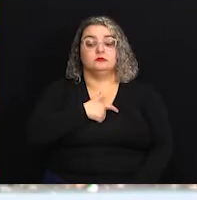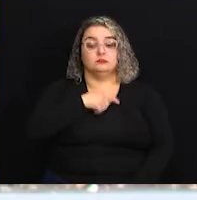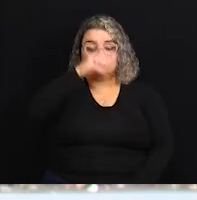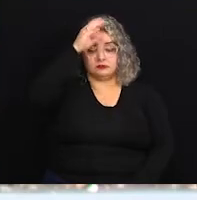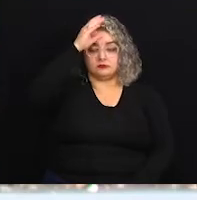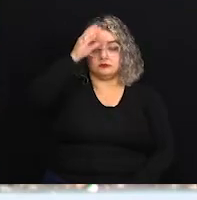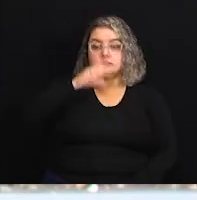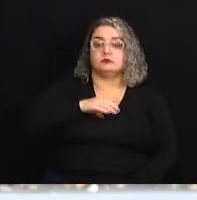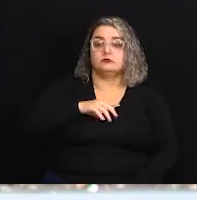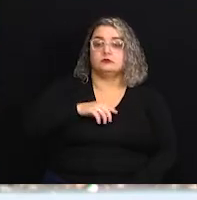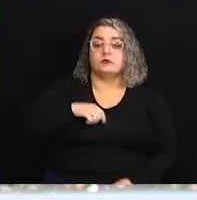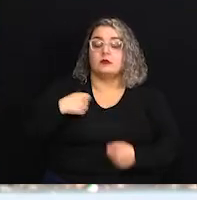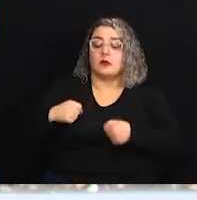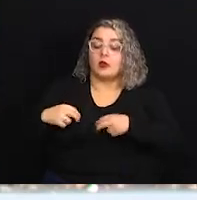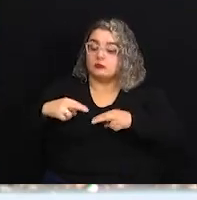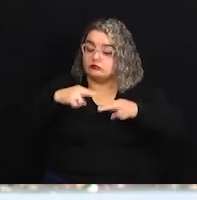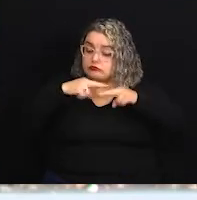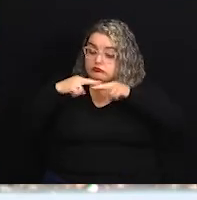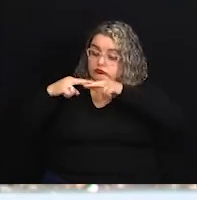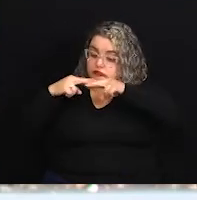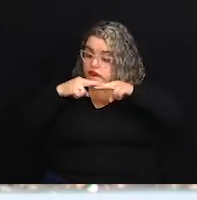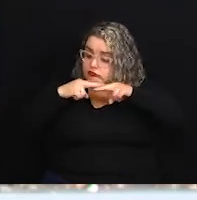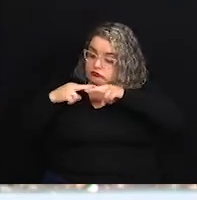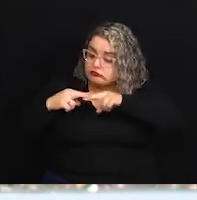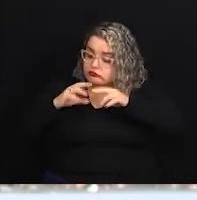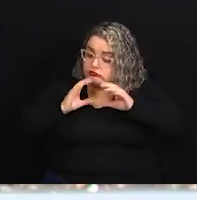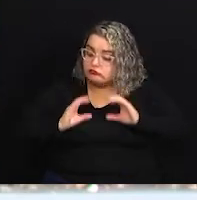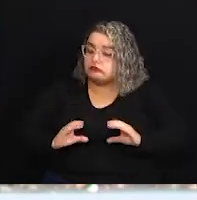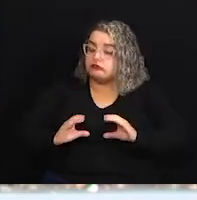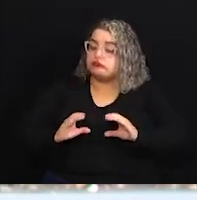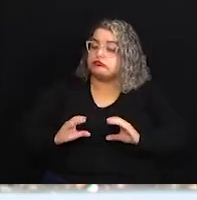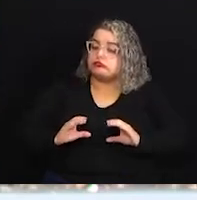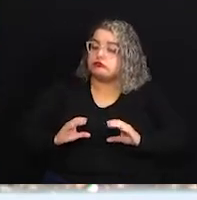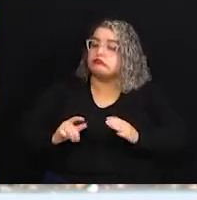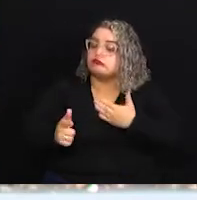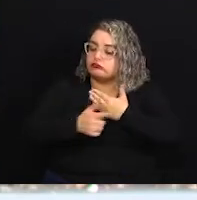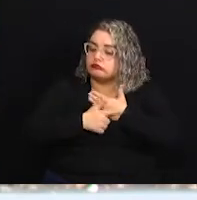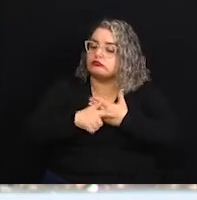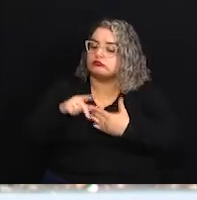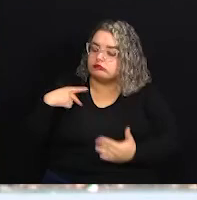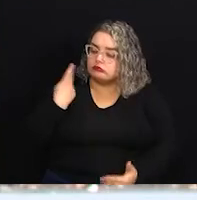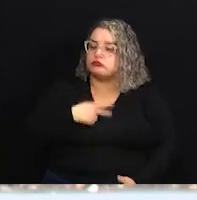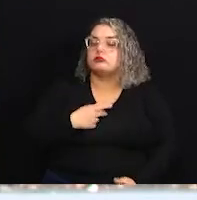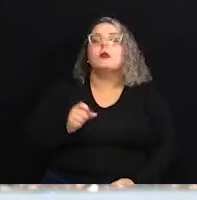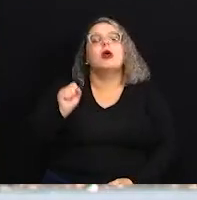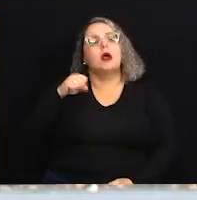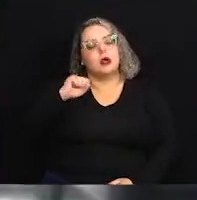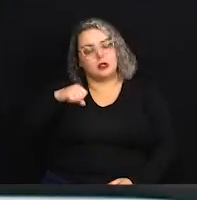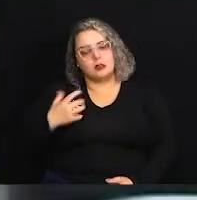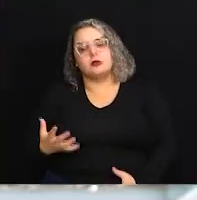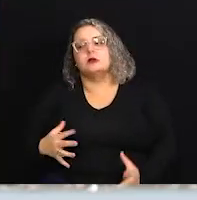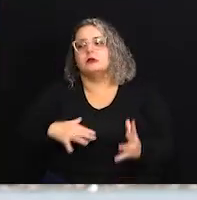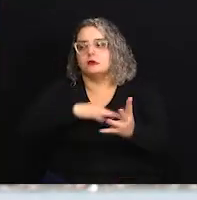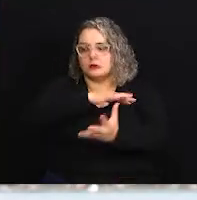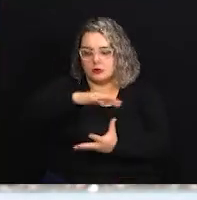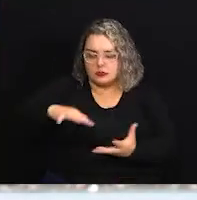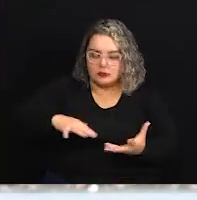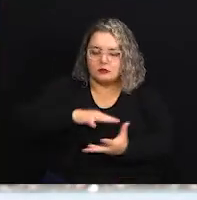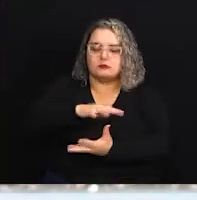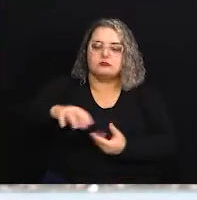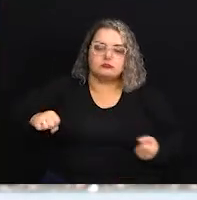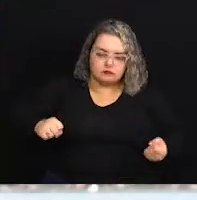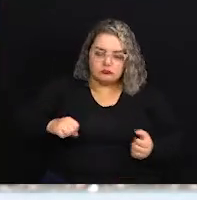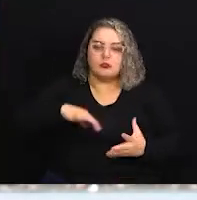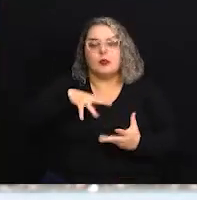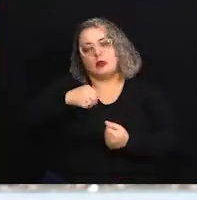Nós, como cidadãos, precisamos rever os nossos comportamentos e aí sim nós vamos ter um mundo mais sustentável, vamos contribuir para um